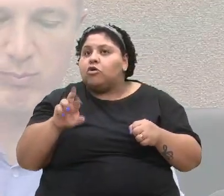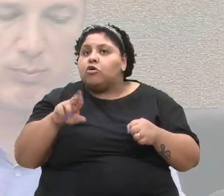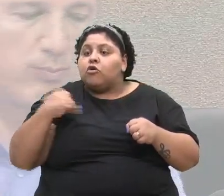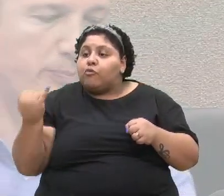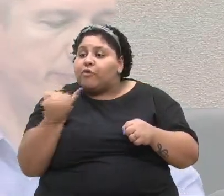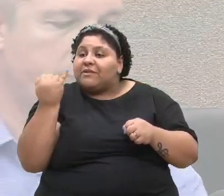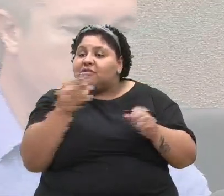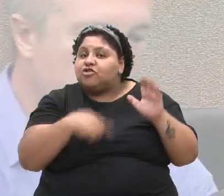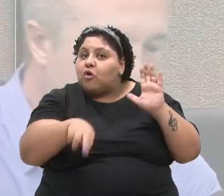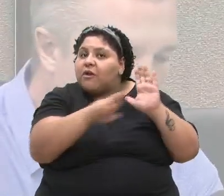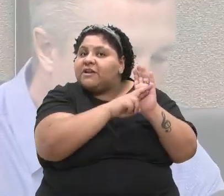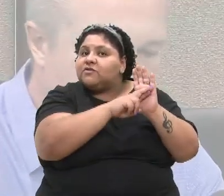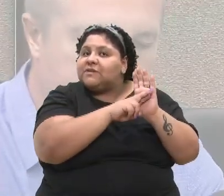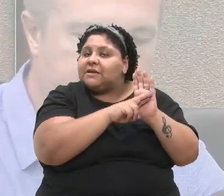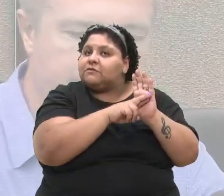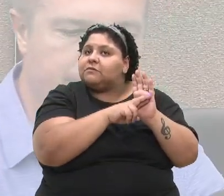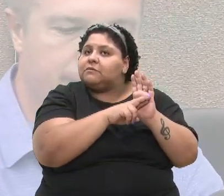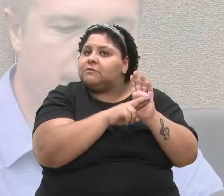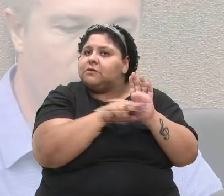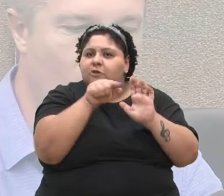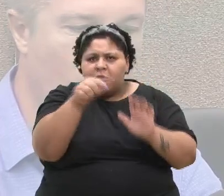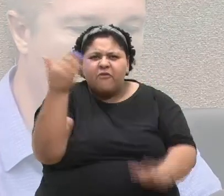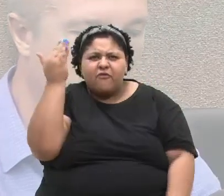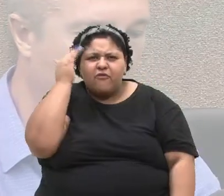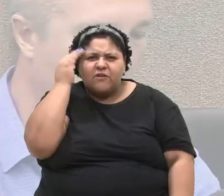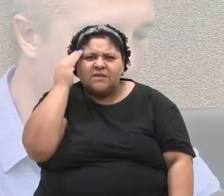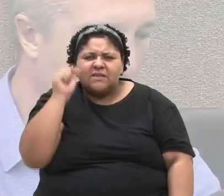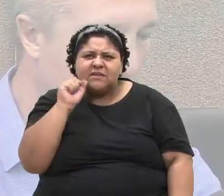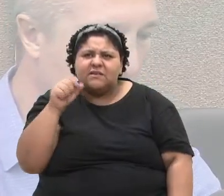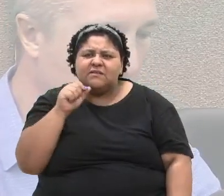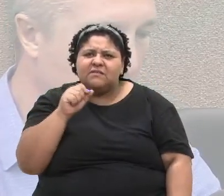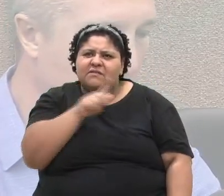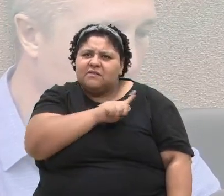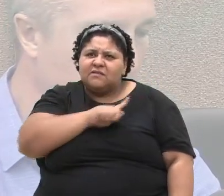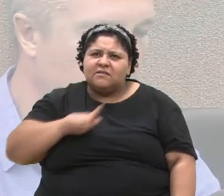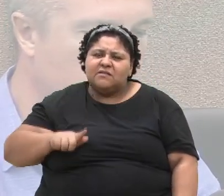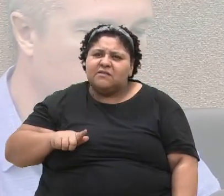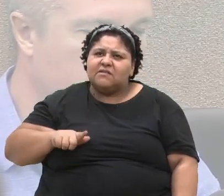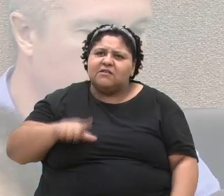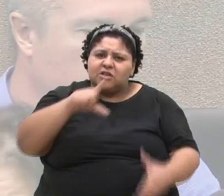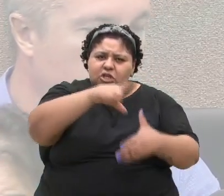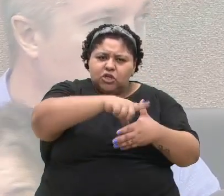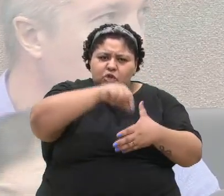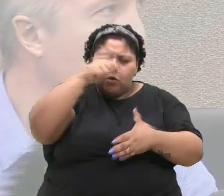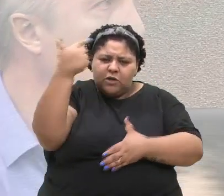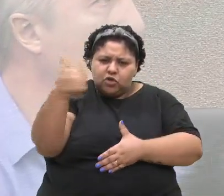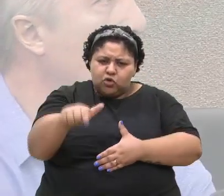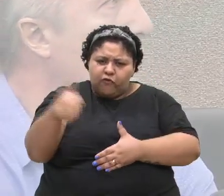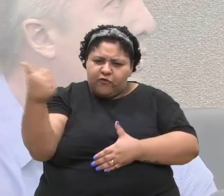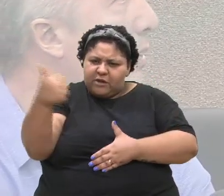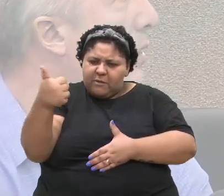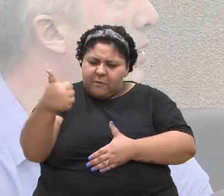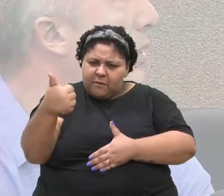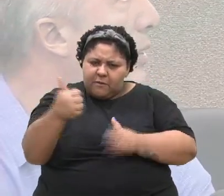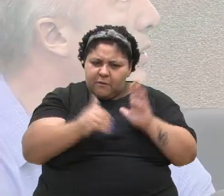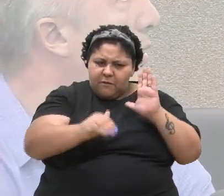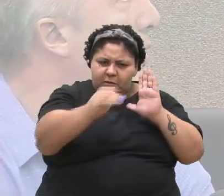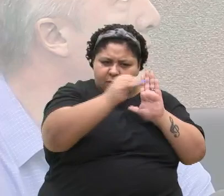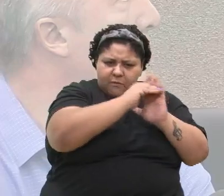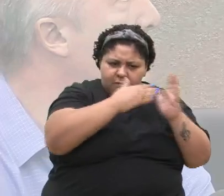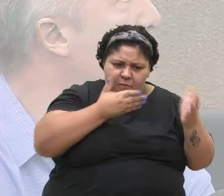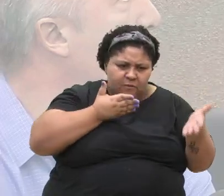resultado. Você sabe qual vereador foi reeleito no primeiro turno com um índice de